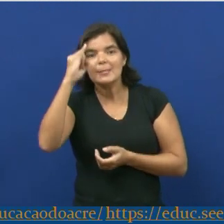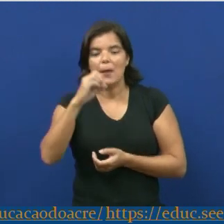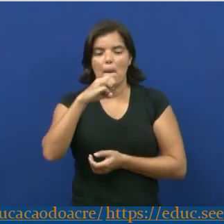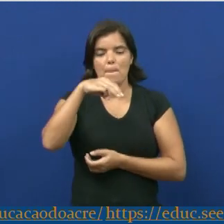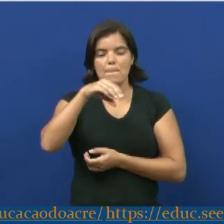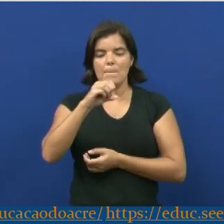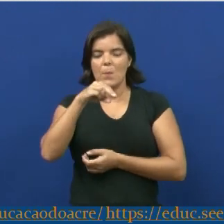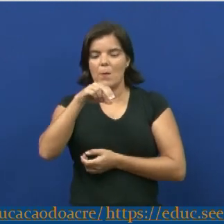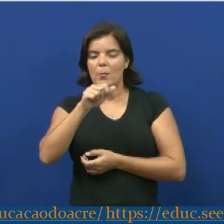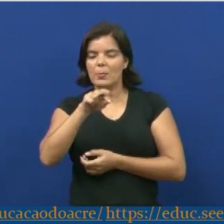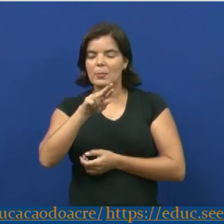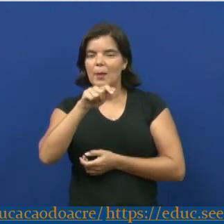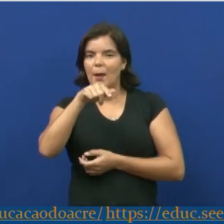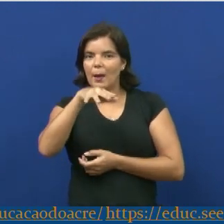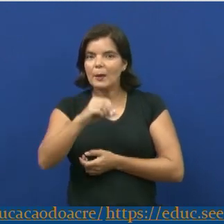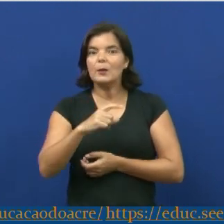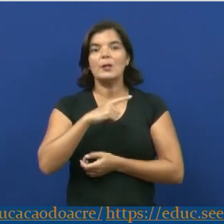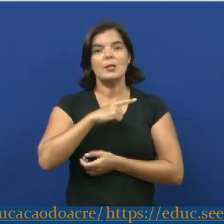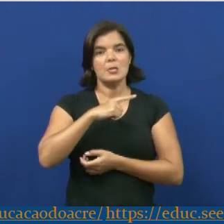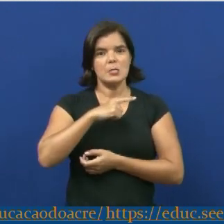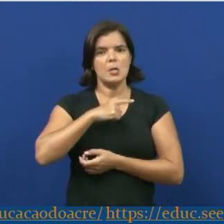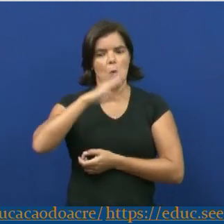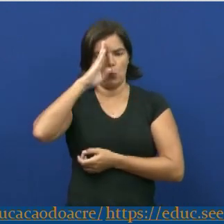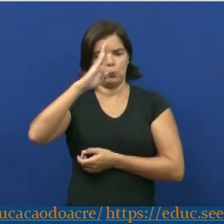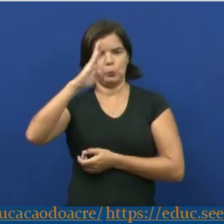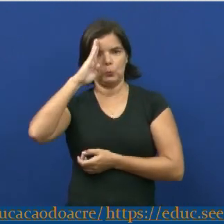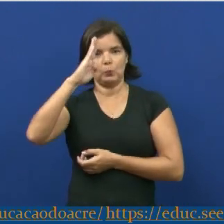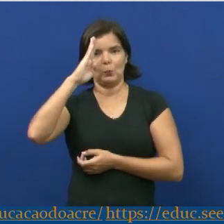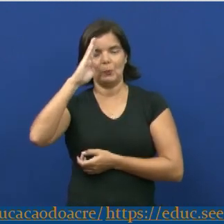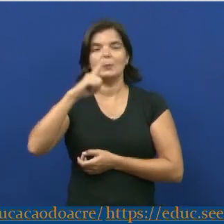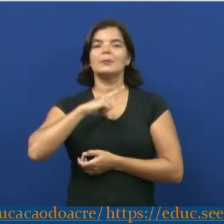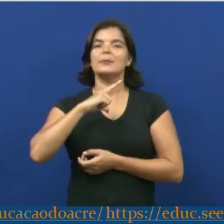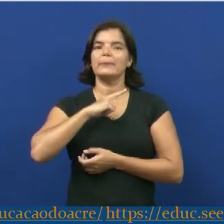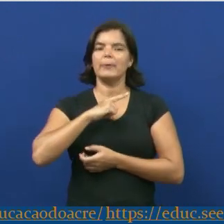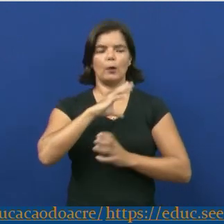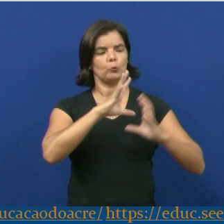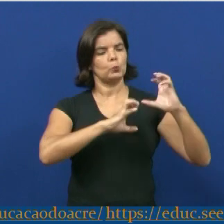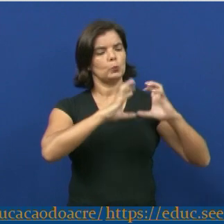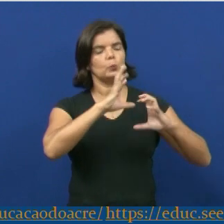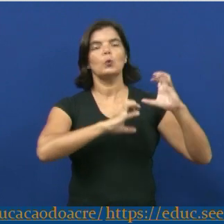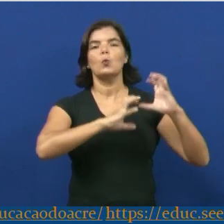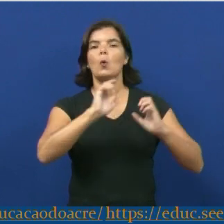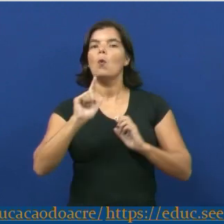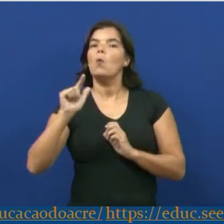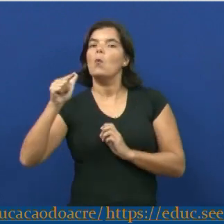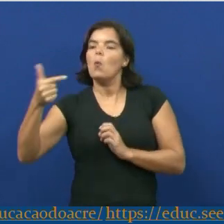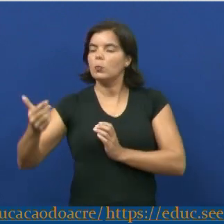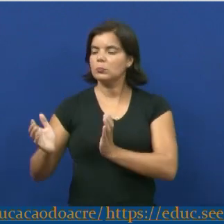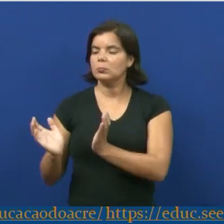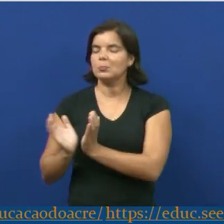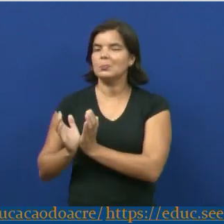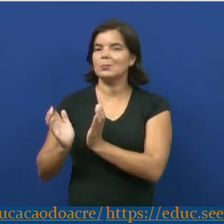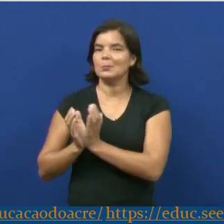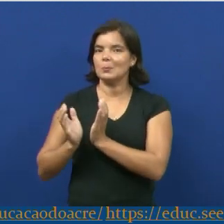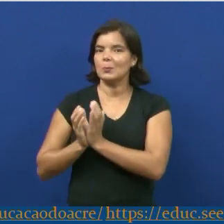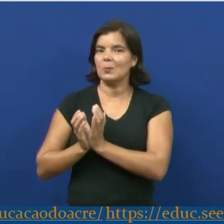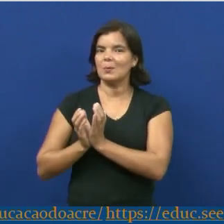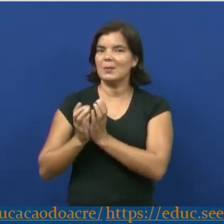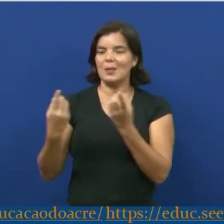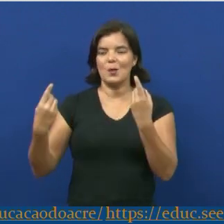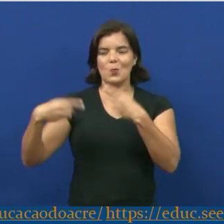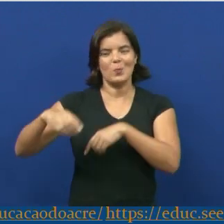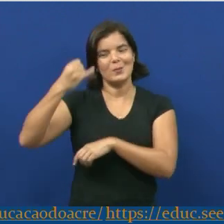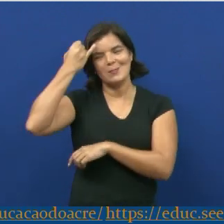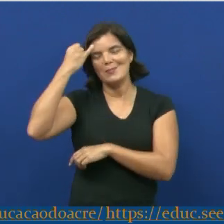monárquico, Ele vai ter um exército que vai entrar em conflito com outro grupo que era contra as ideias